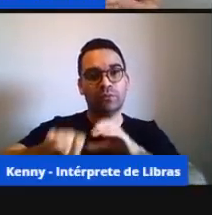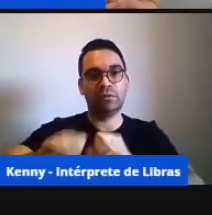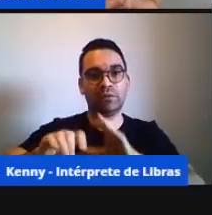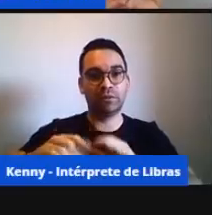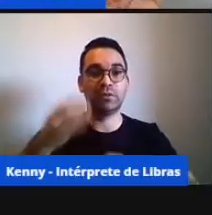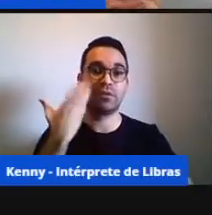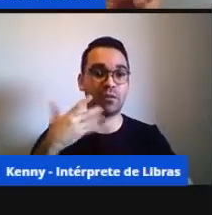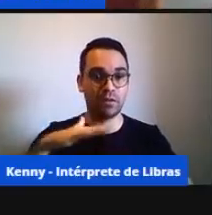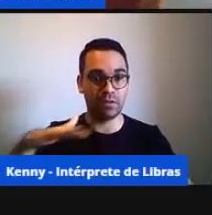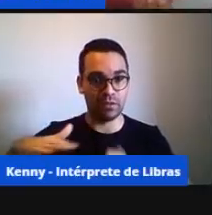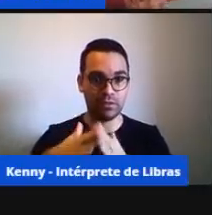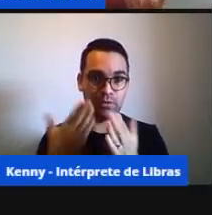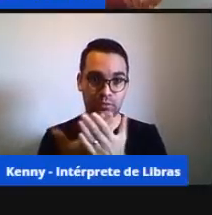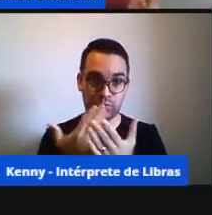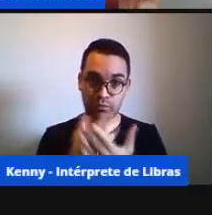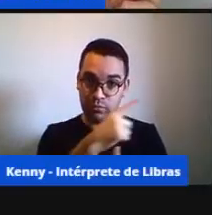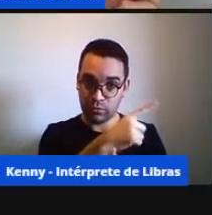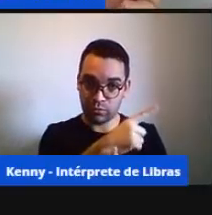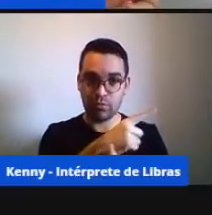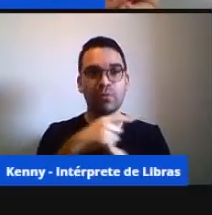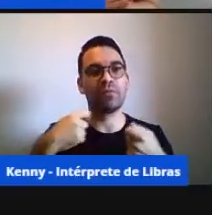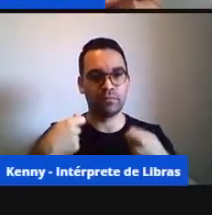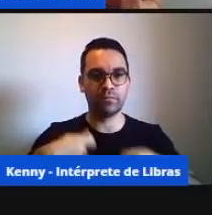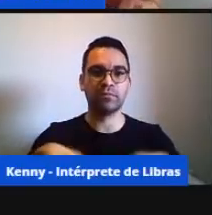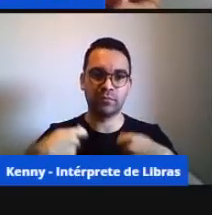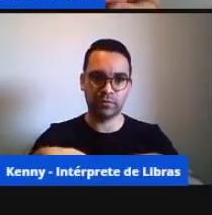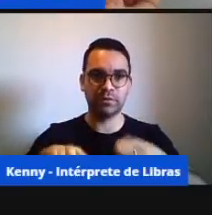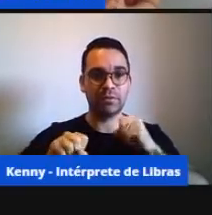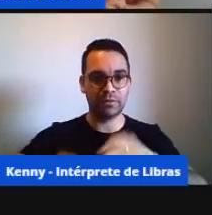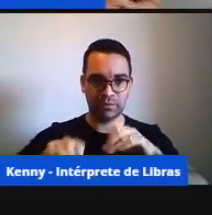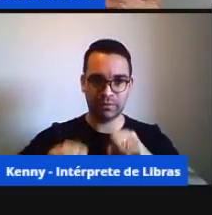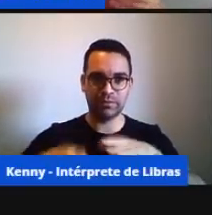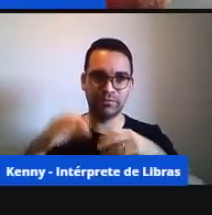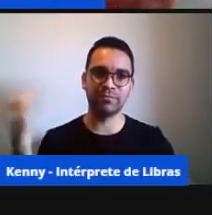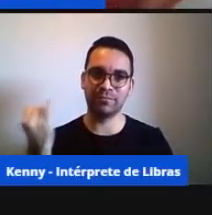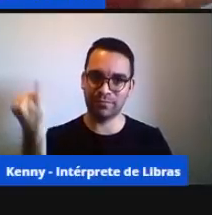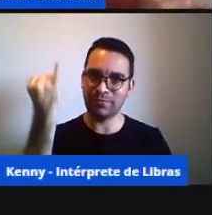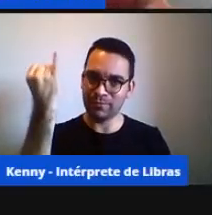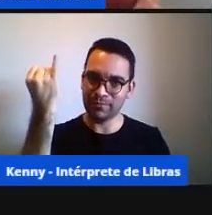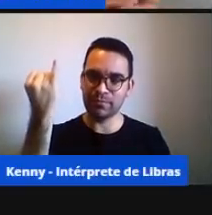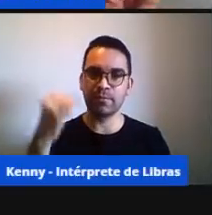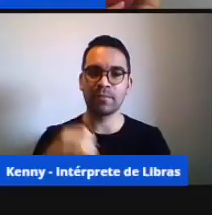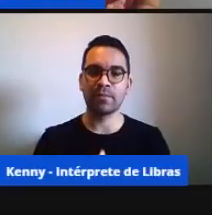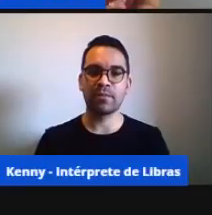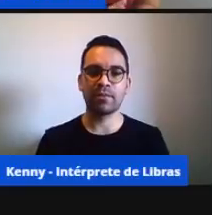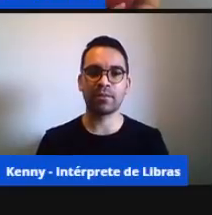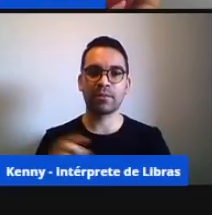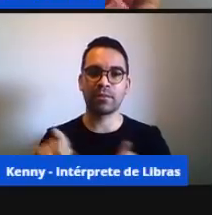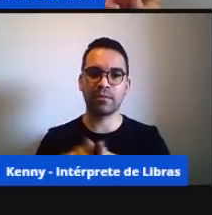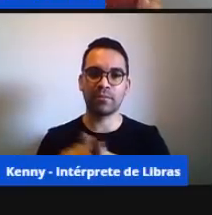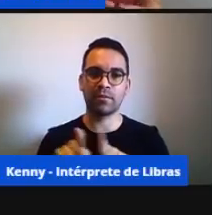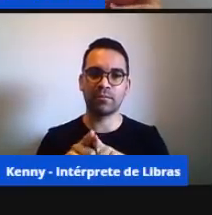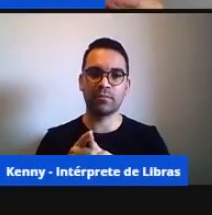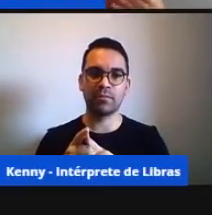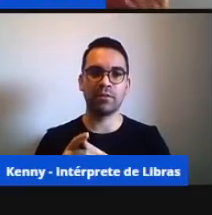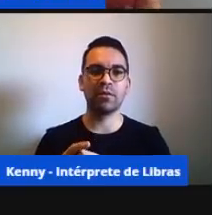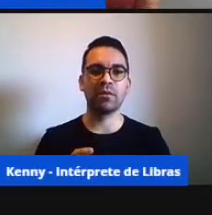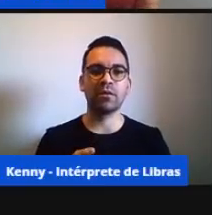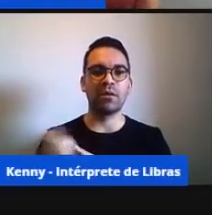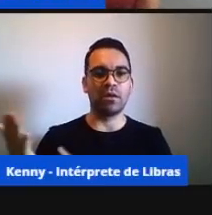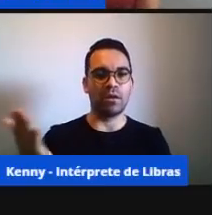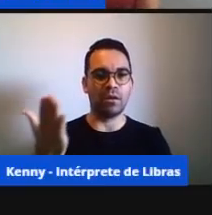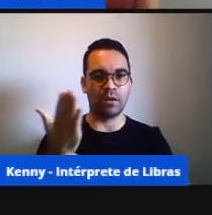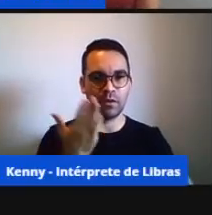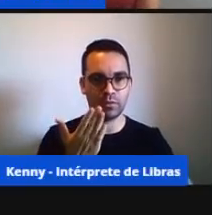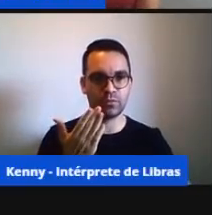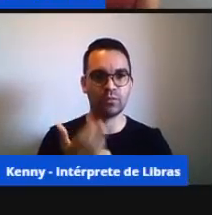mão, para realmente se ter uma segurança maior. E, para facilitar a higienização das mãos, as escolas precisam